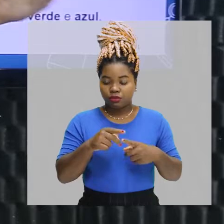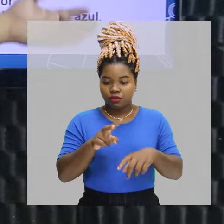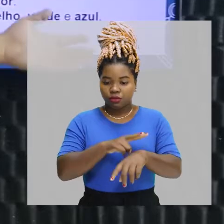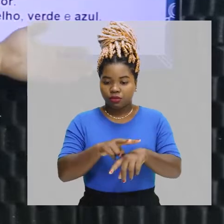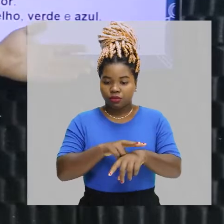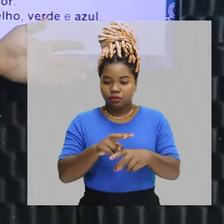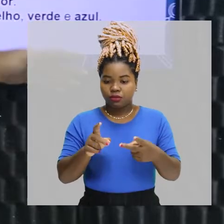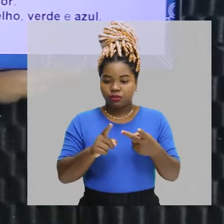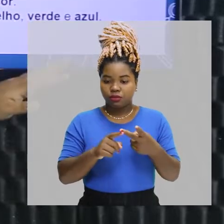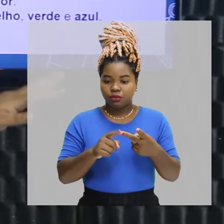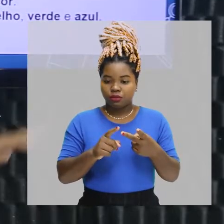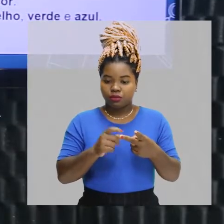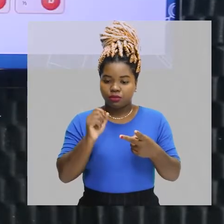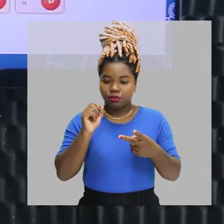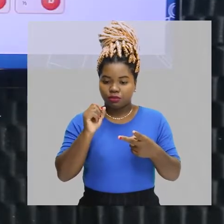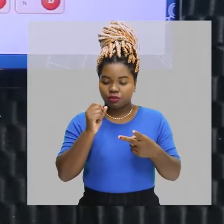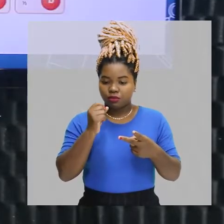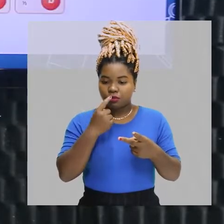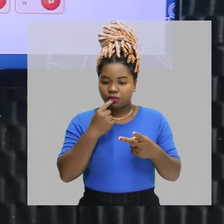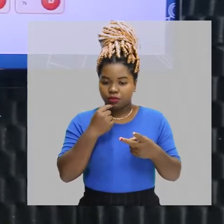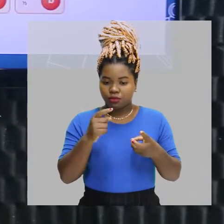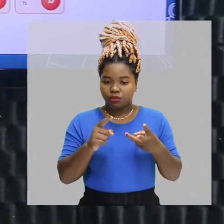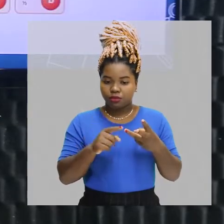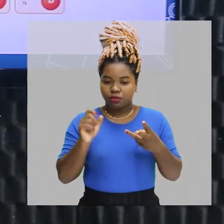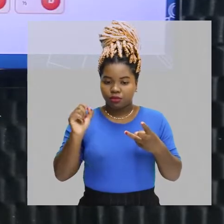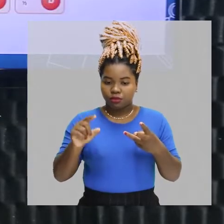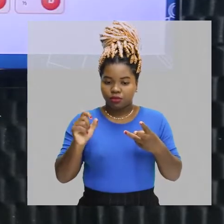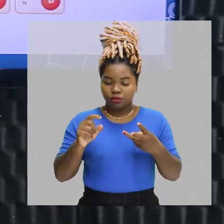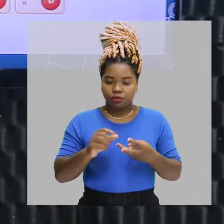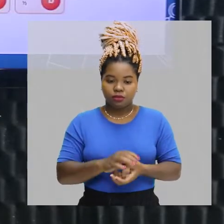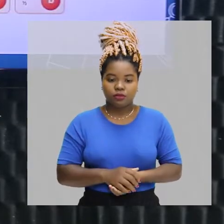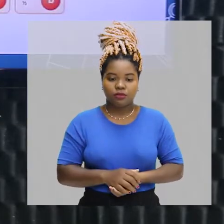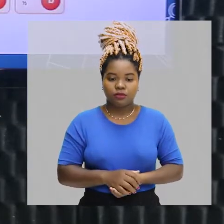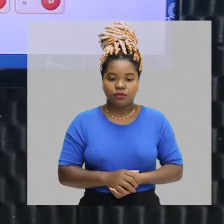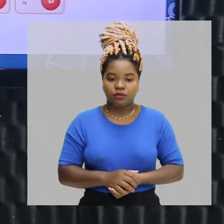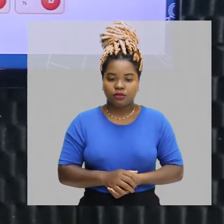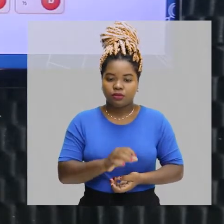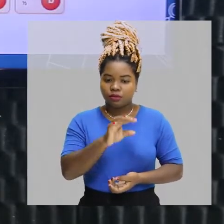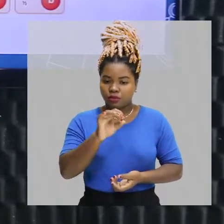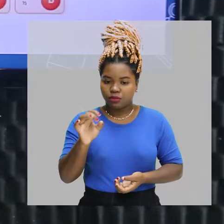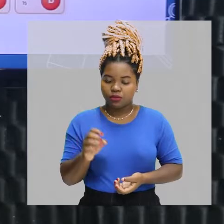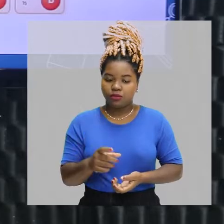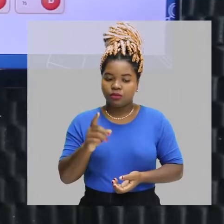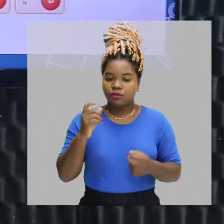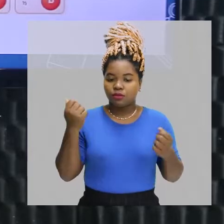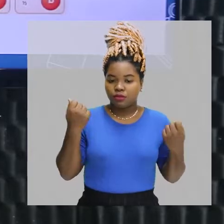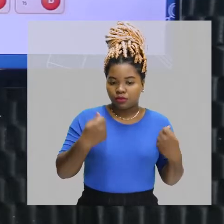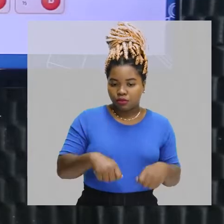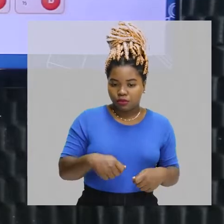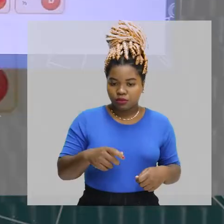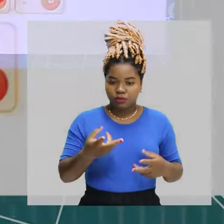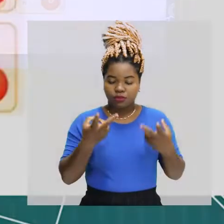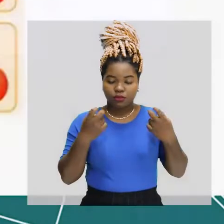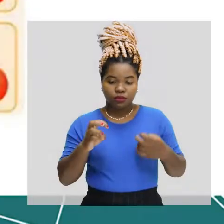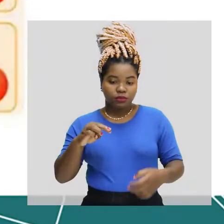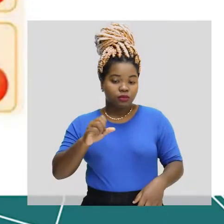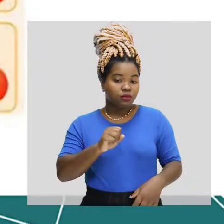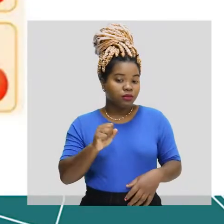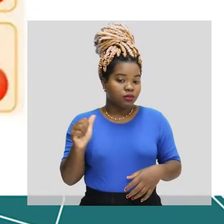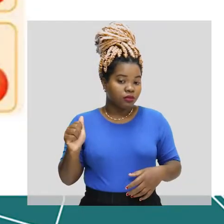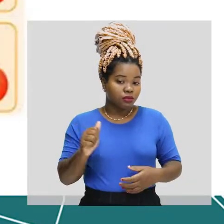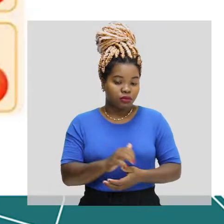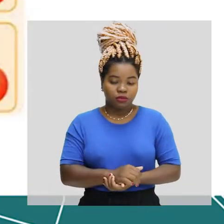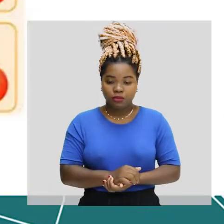vermelho, o verde e o azul, tá certo? Então nós temos aqui, ó. Então cada um deles lá você vai conseguir ver a massa, tá certo?